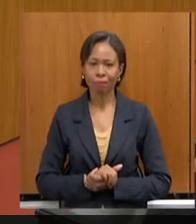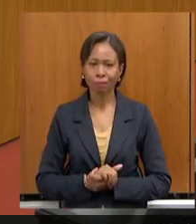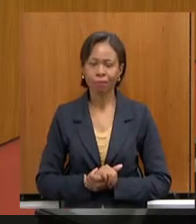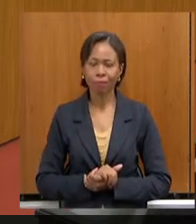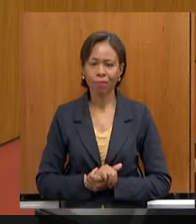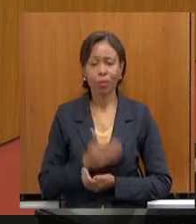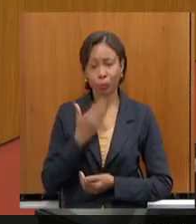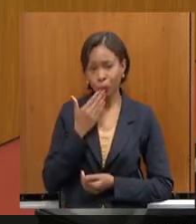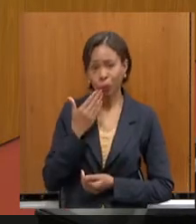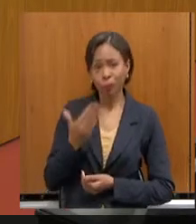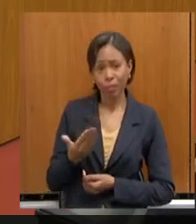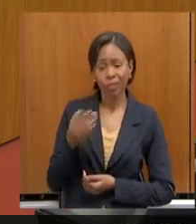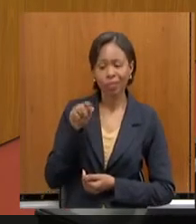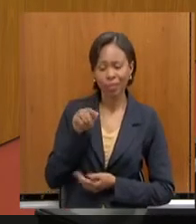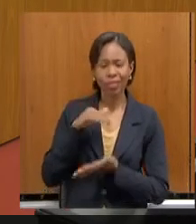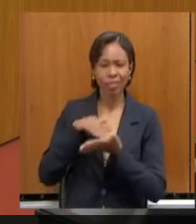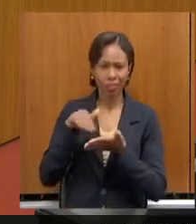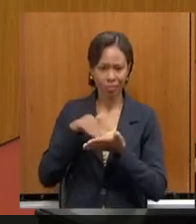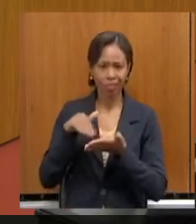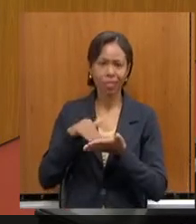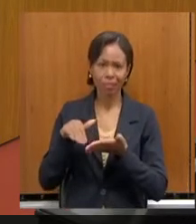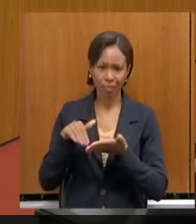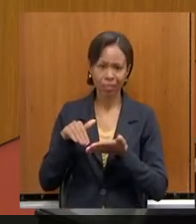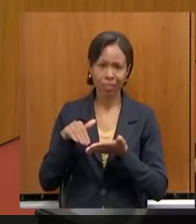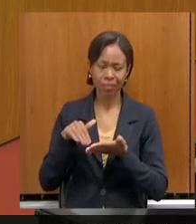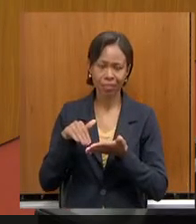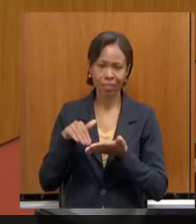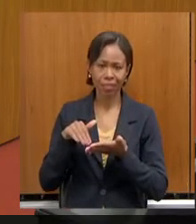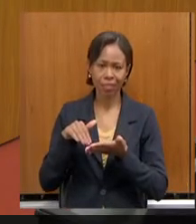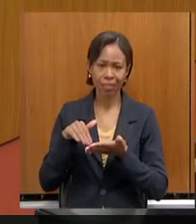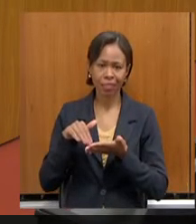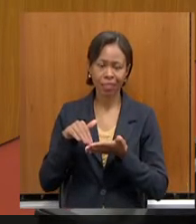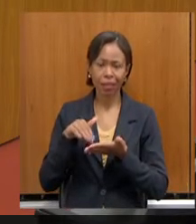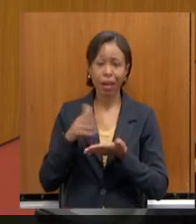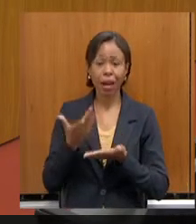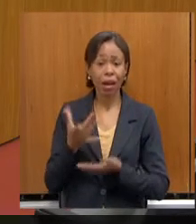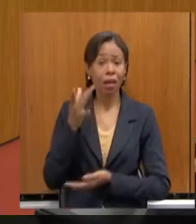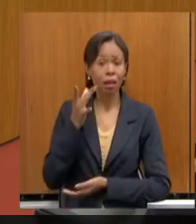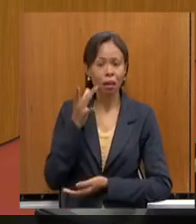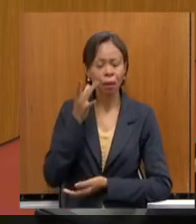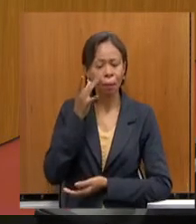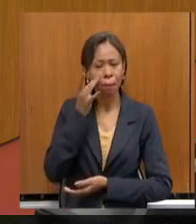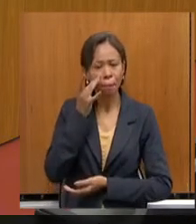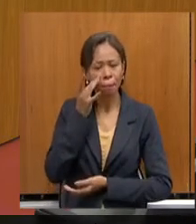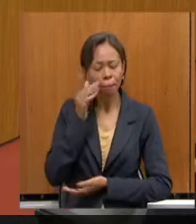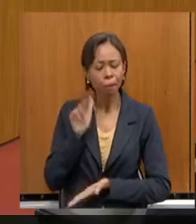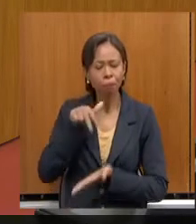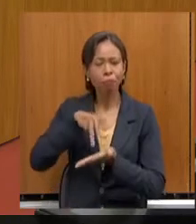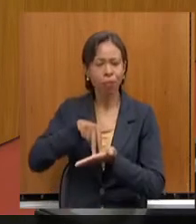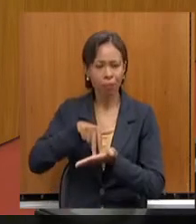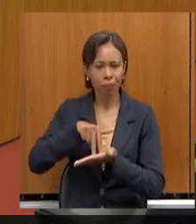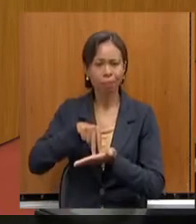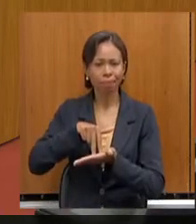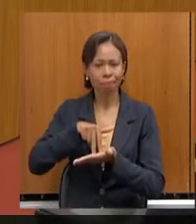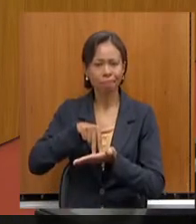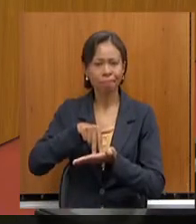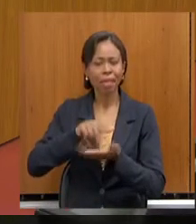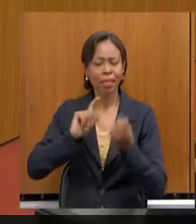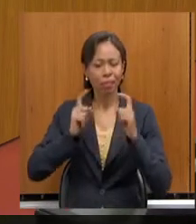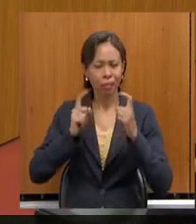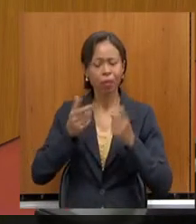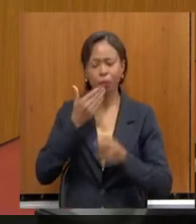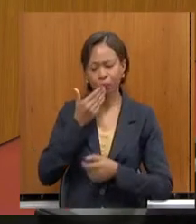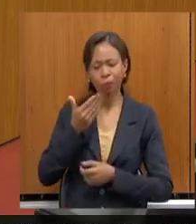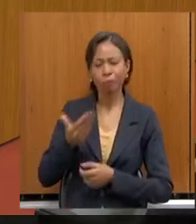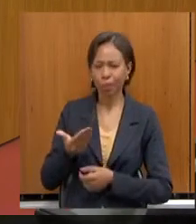secretária Marília a presença pessoalmente nessas importantes reuniões deixa aqui